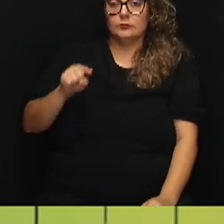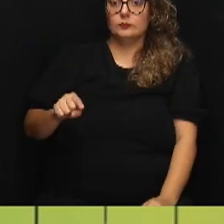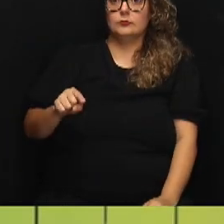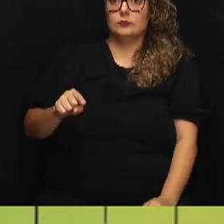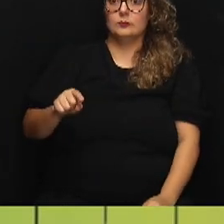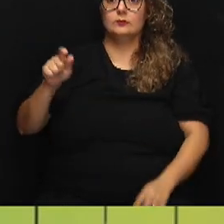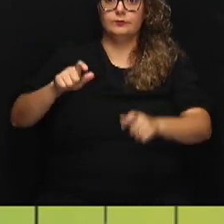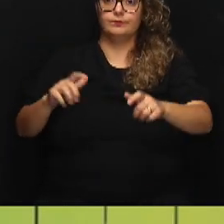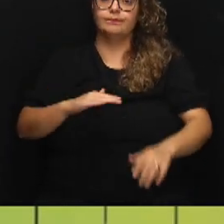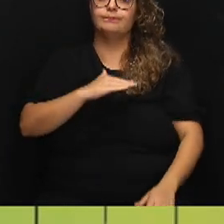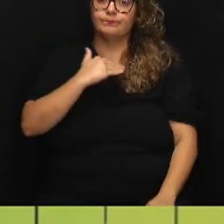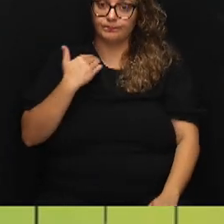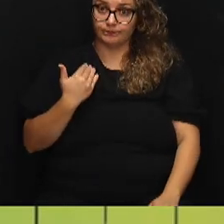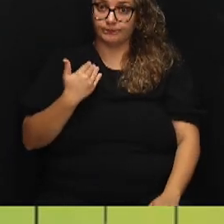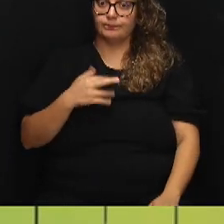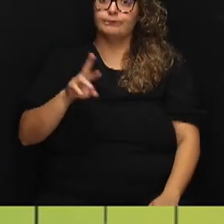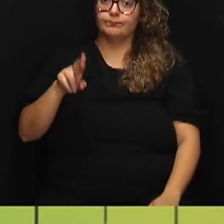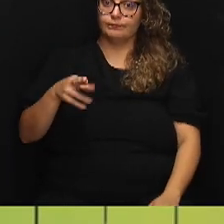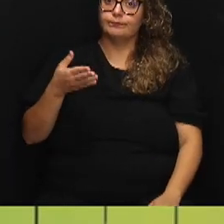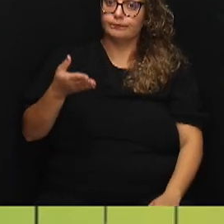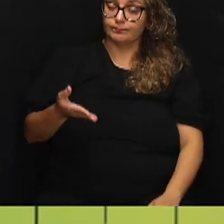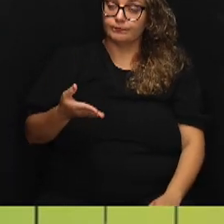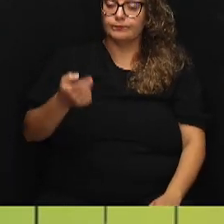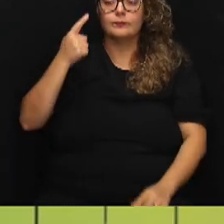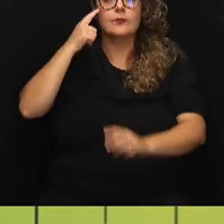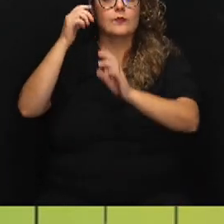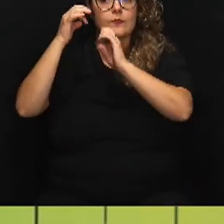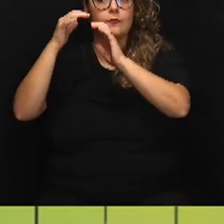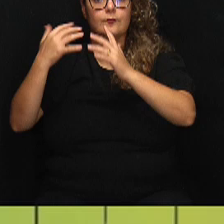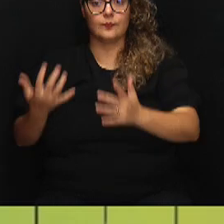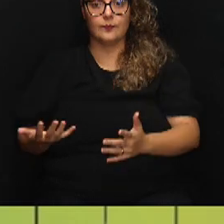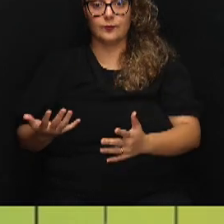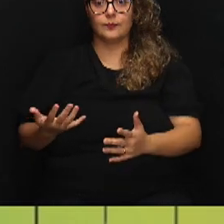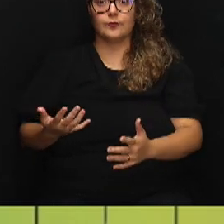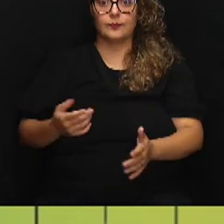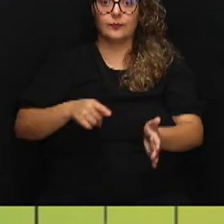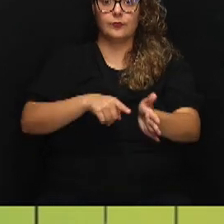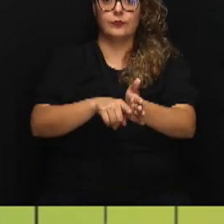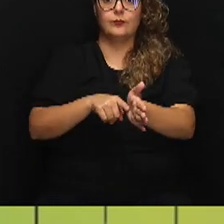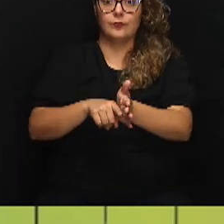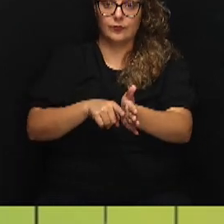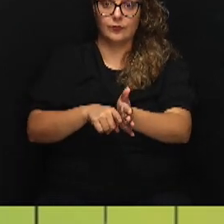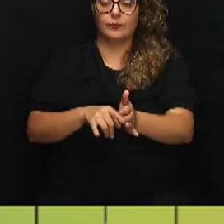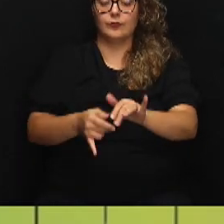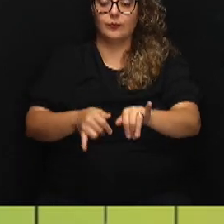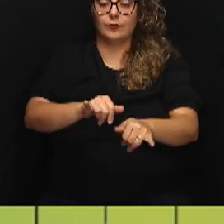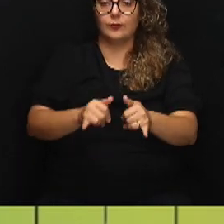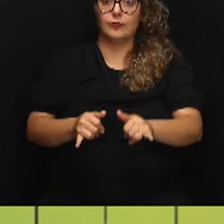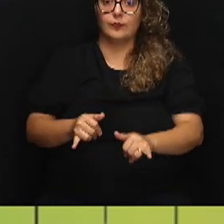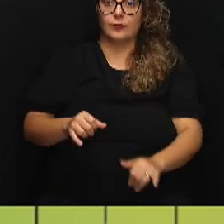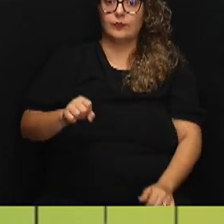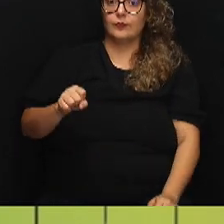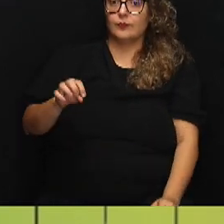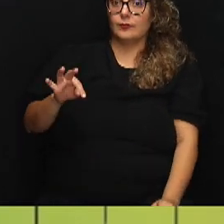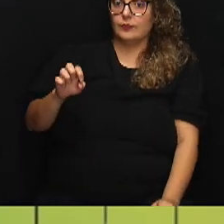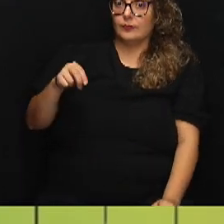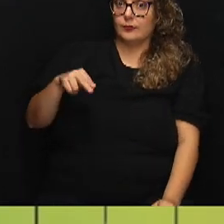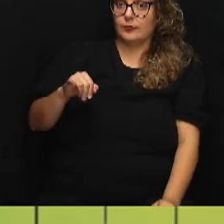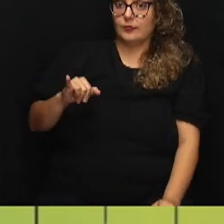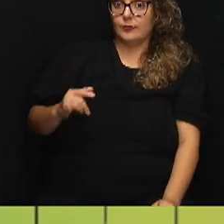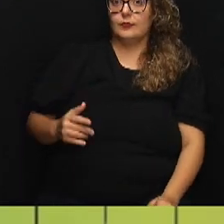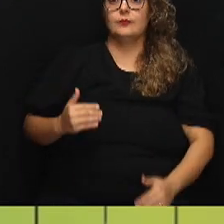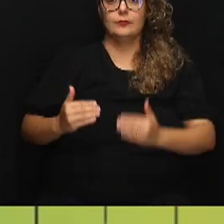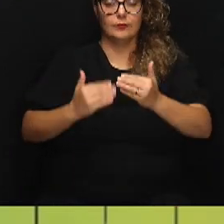acabaram morrendo por esse motivo. E pensando nisso, o pesquisador e físico Stanislav Mokalev